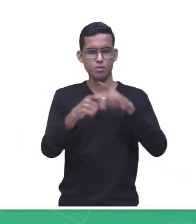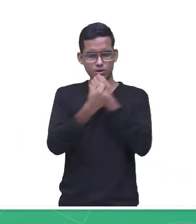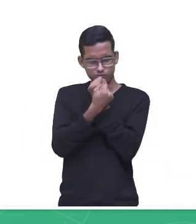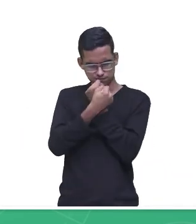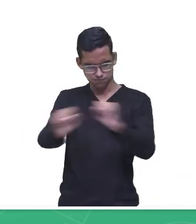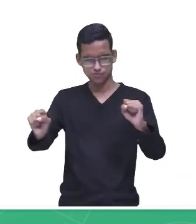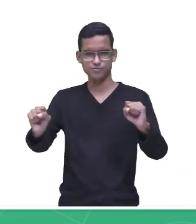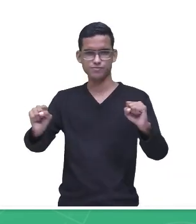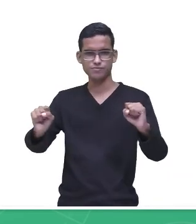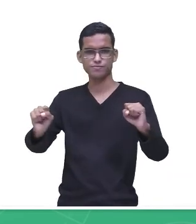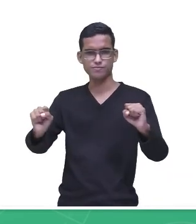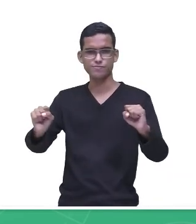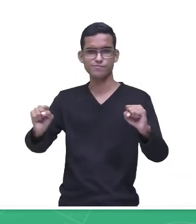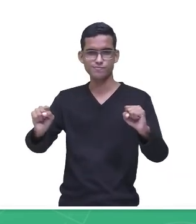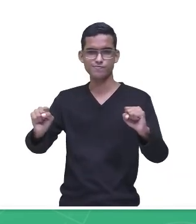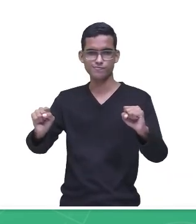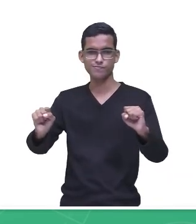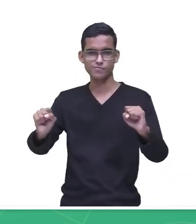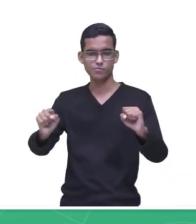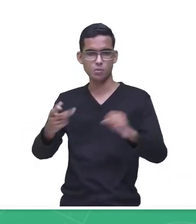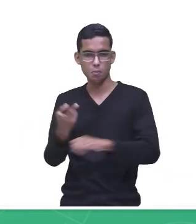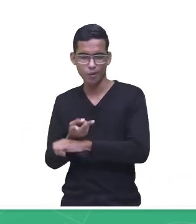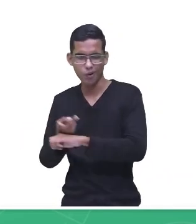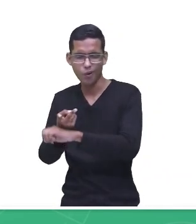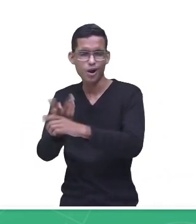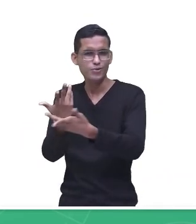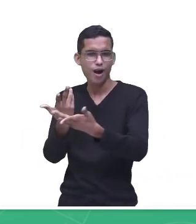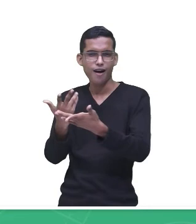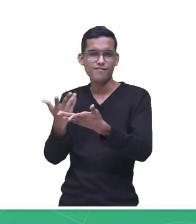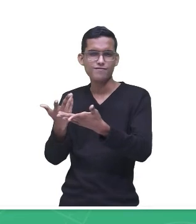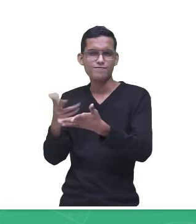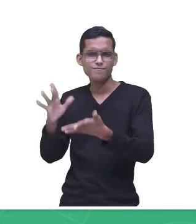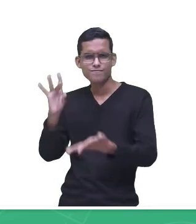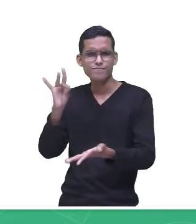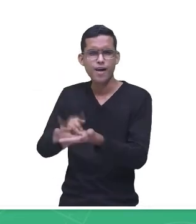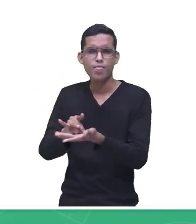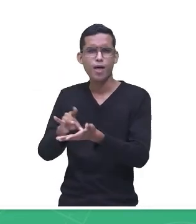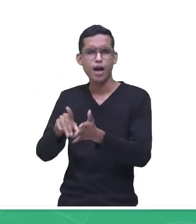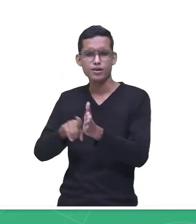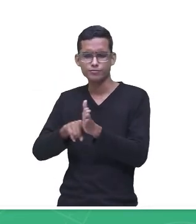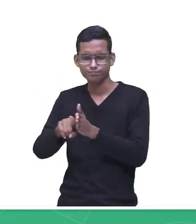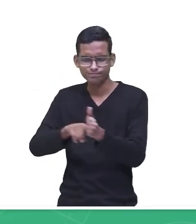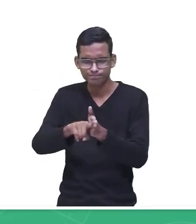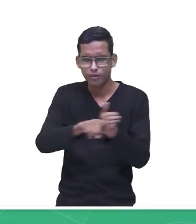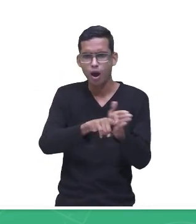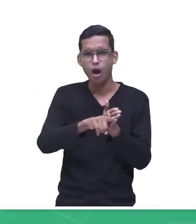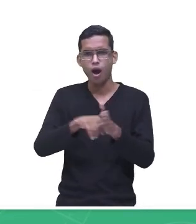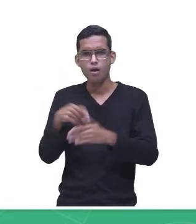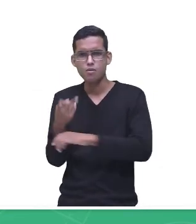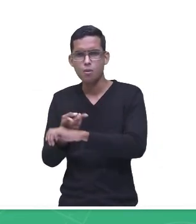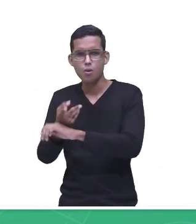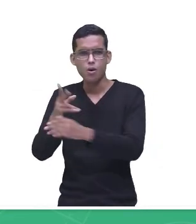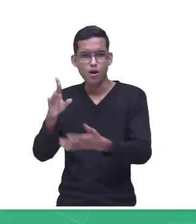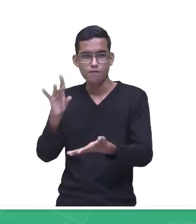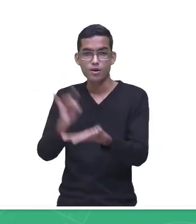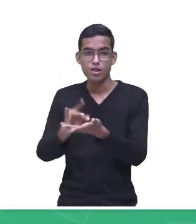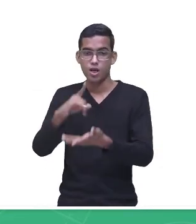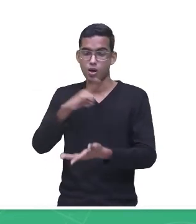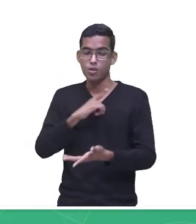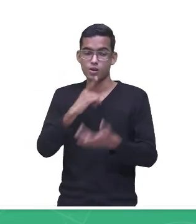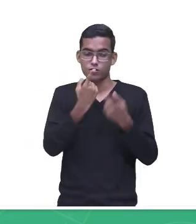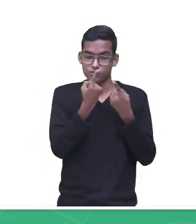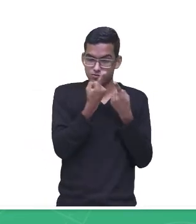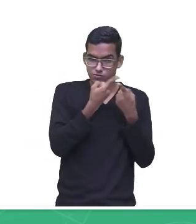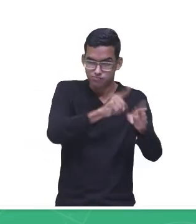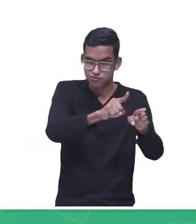das correntes em vista da verdade. Olha só que coisa interessante, tá? Eu tenho que confrontar os